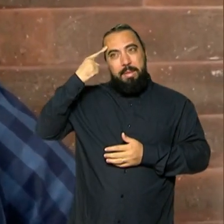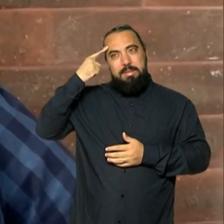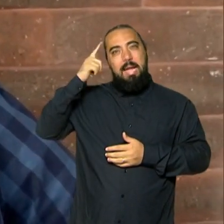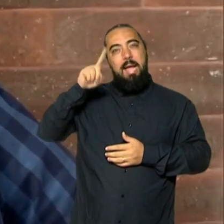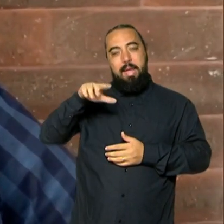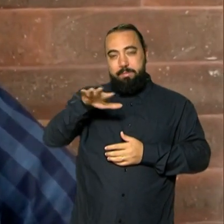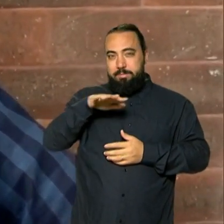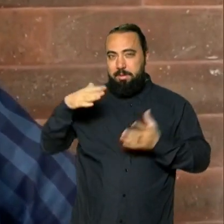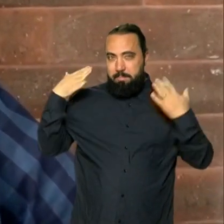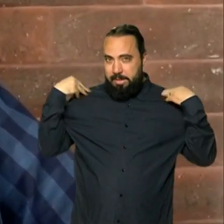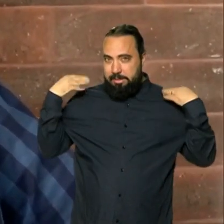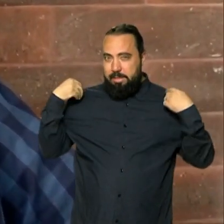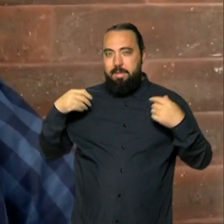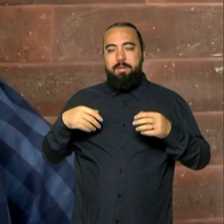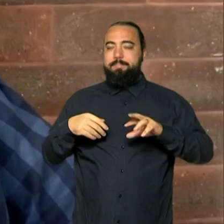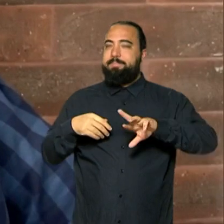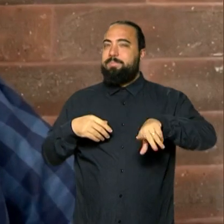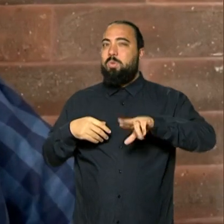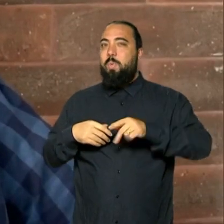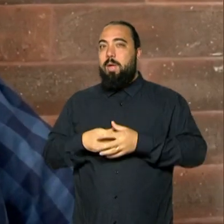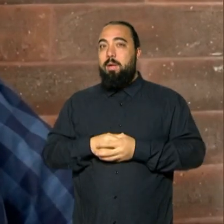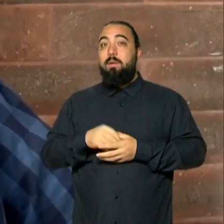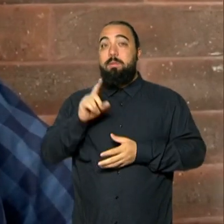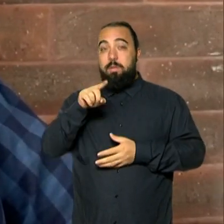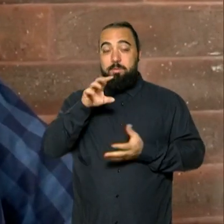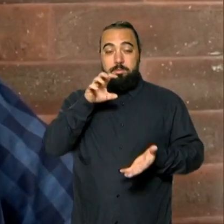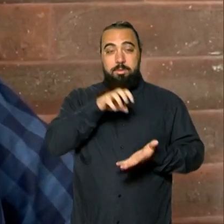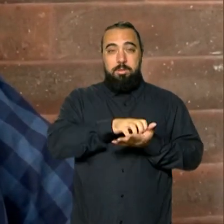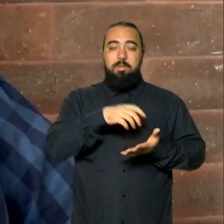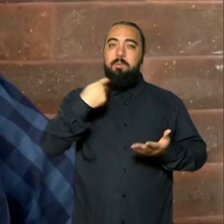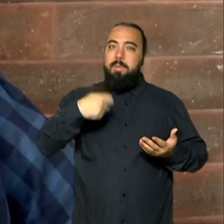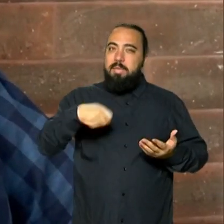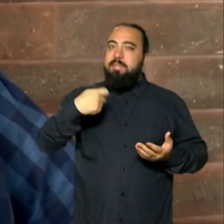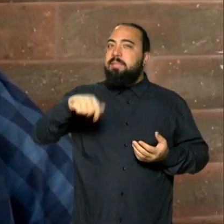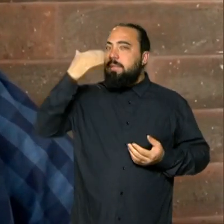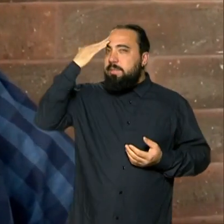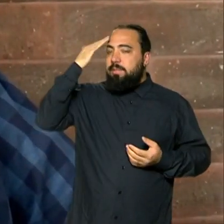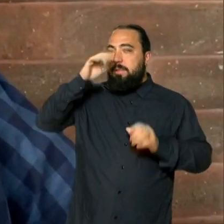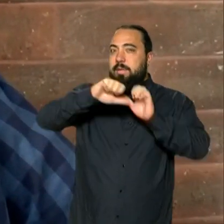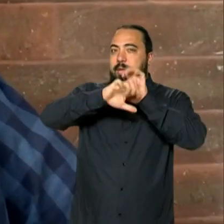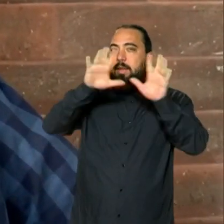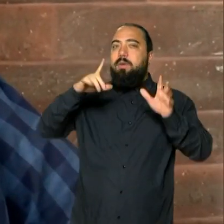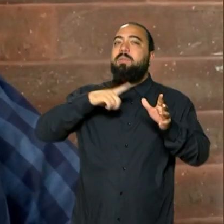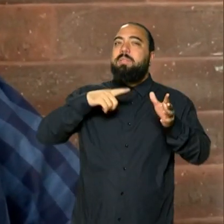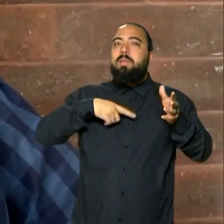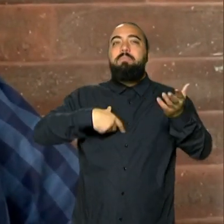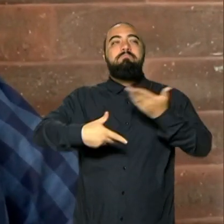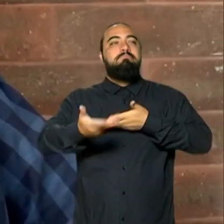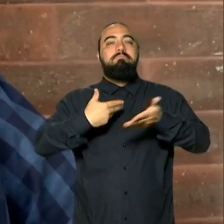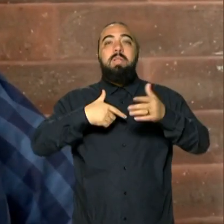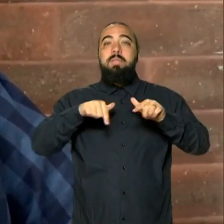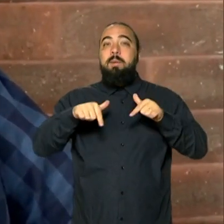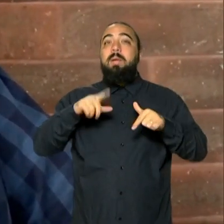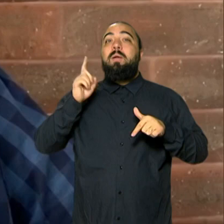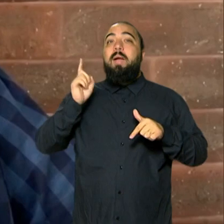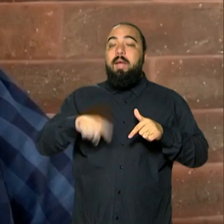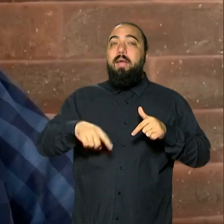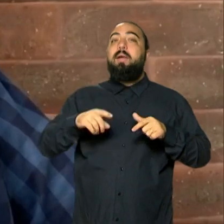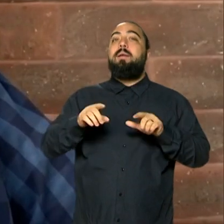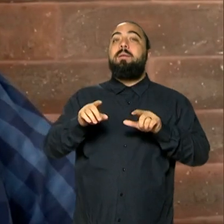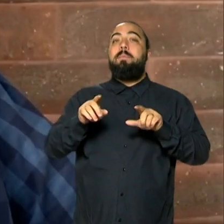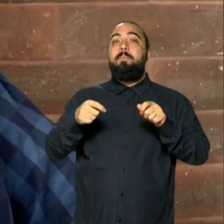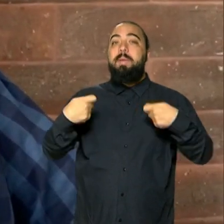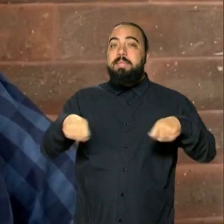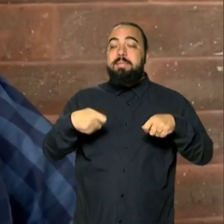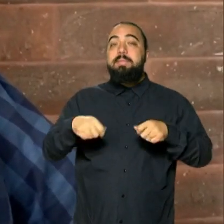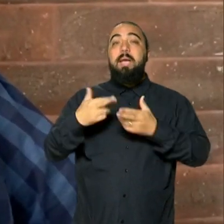passear e etc, e não é o caso. Na estação você tem que entender que existem rotinas, demandas, tarefas que devem ser